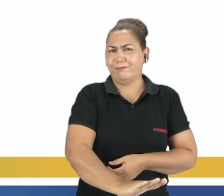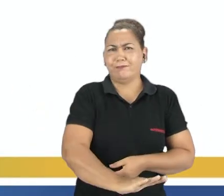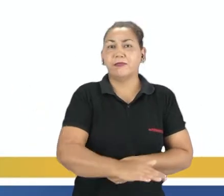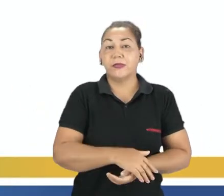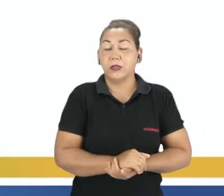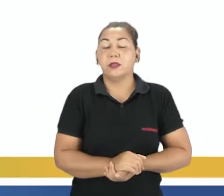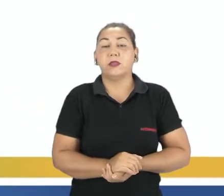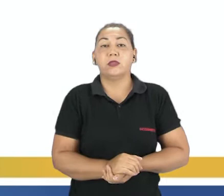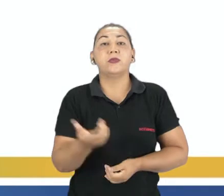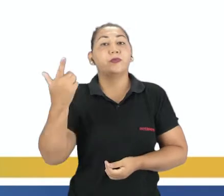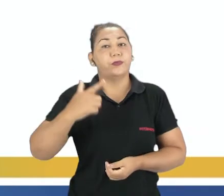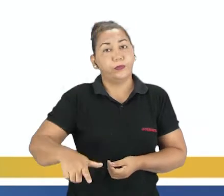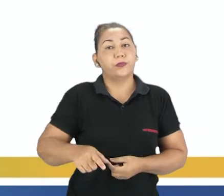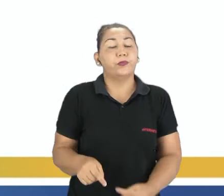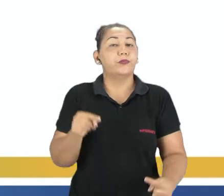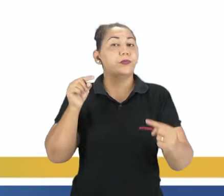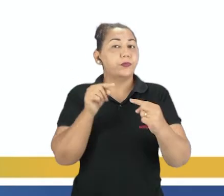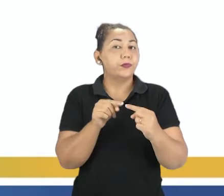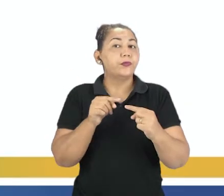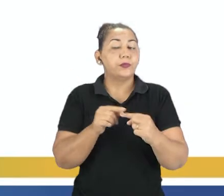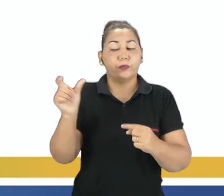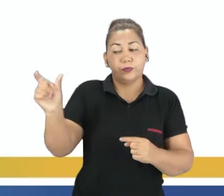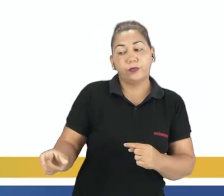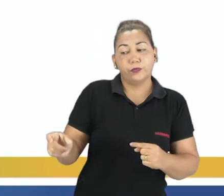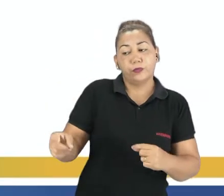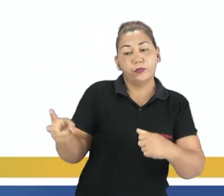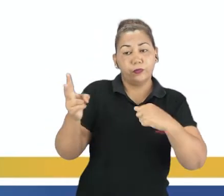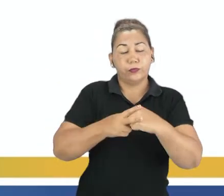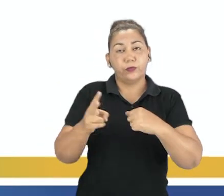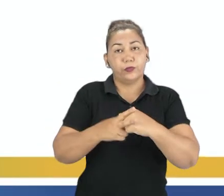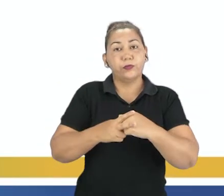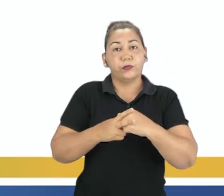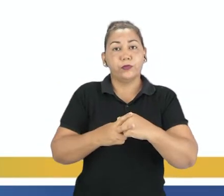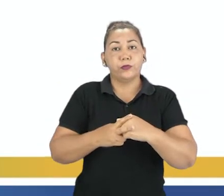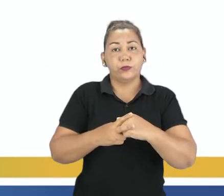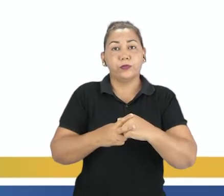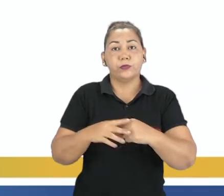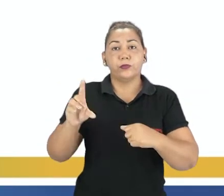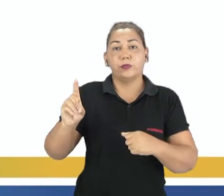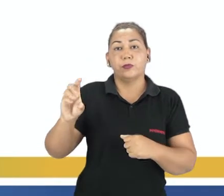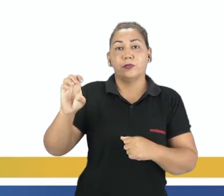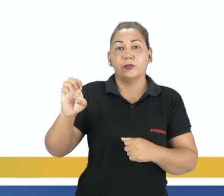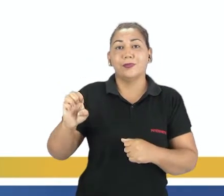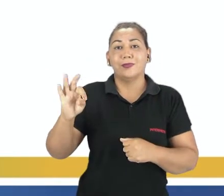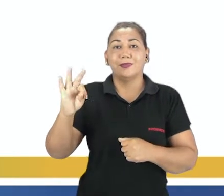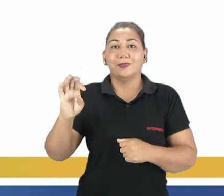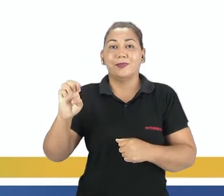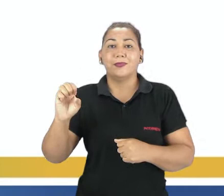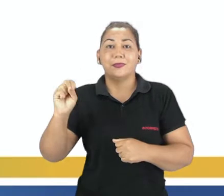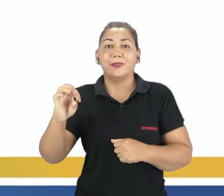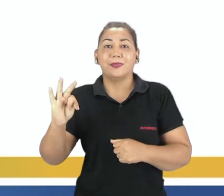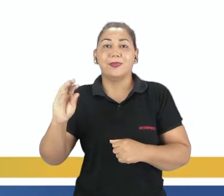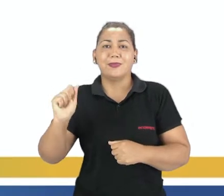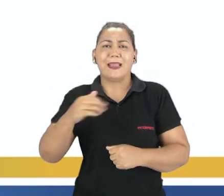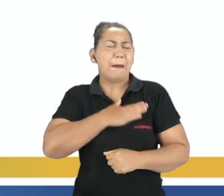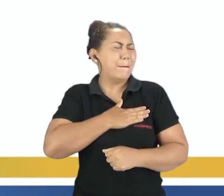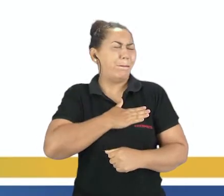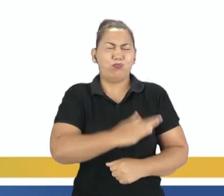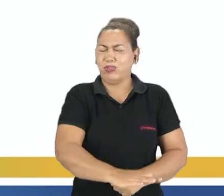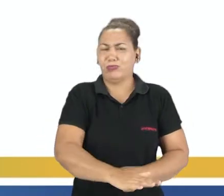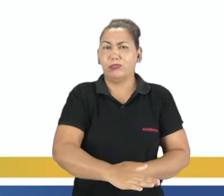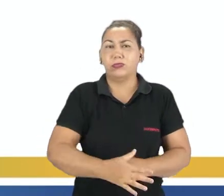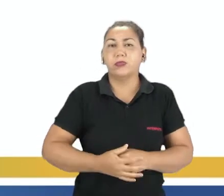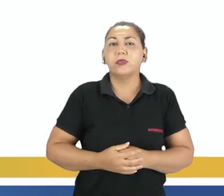o sujeito, que é ele, e o verbo detestar, que está concordando com o sujeito.